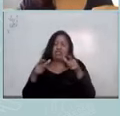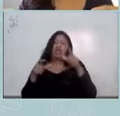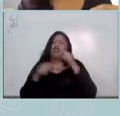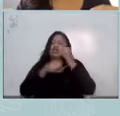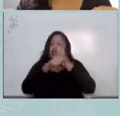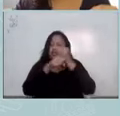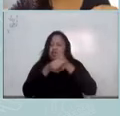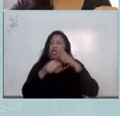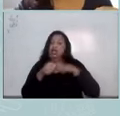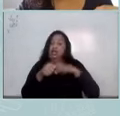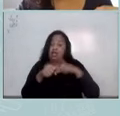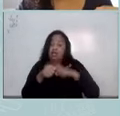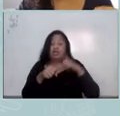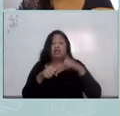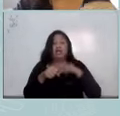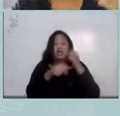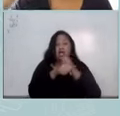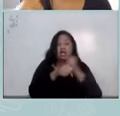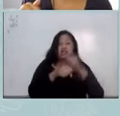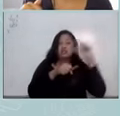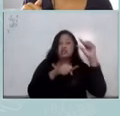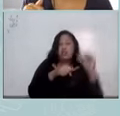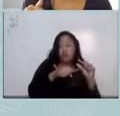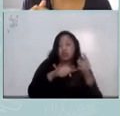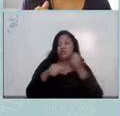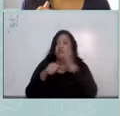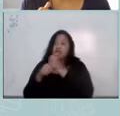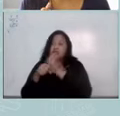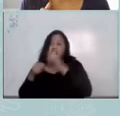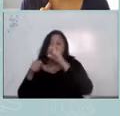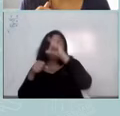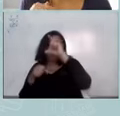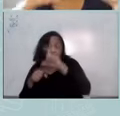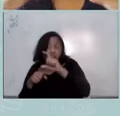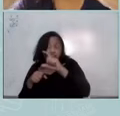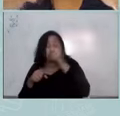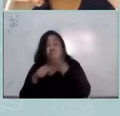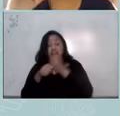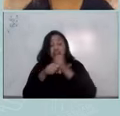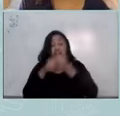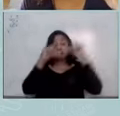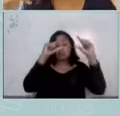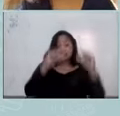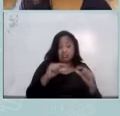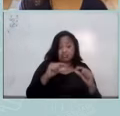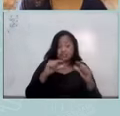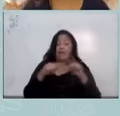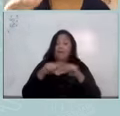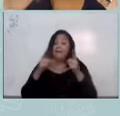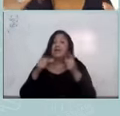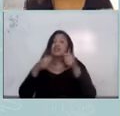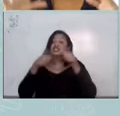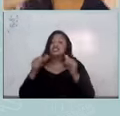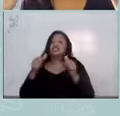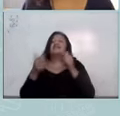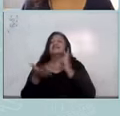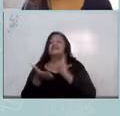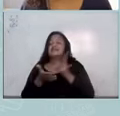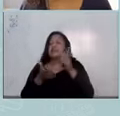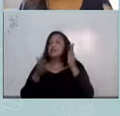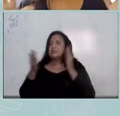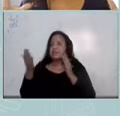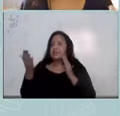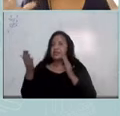variações, tem ano que tem um número um pouco maior de casos, tem ano que tem um número um pouco menor de casos, mas está sempre ali dentro daquele limite, né? Já é algo que